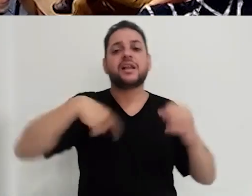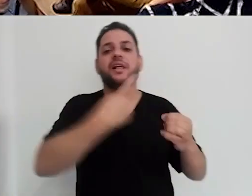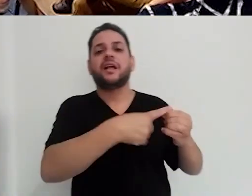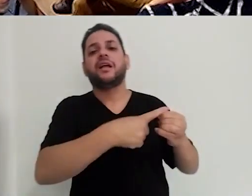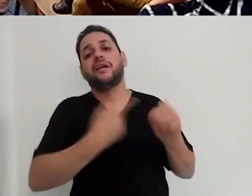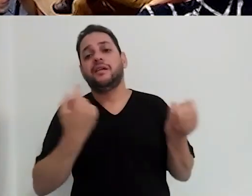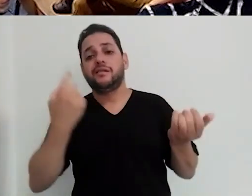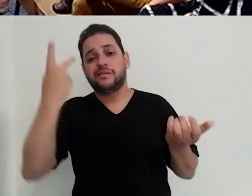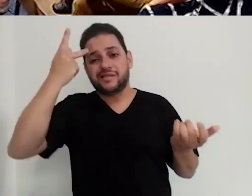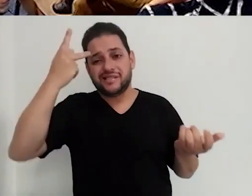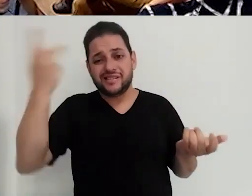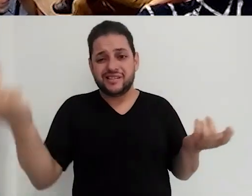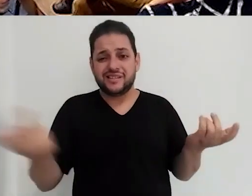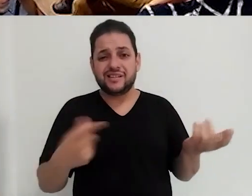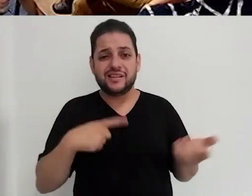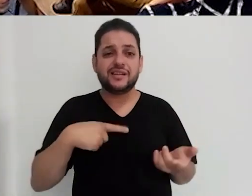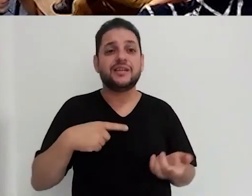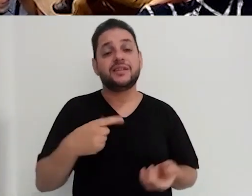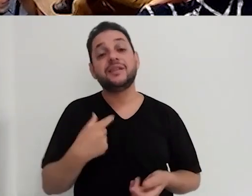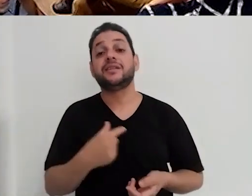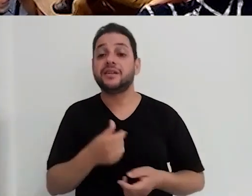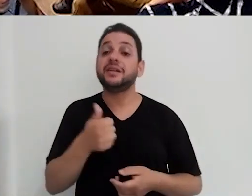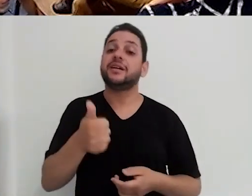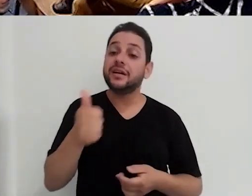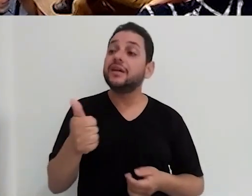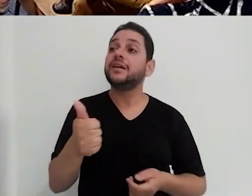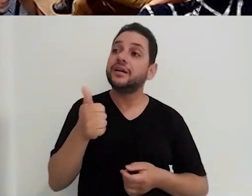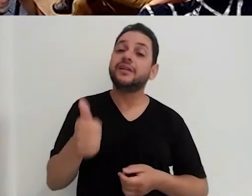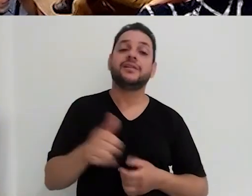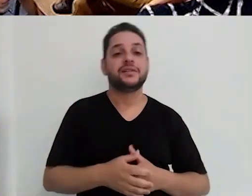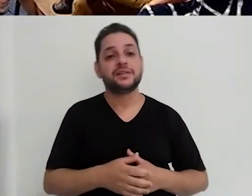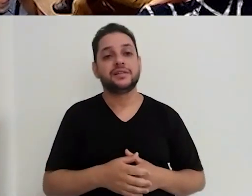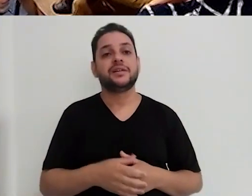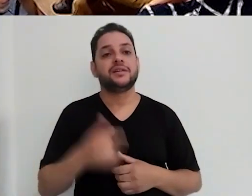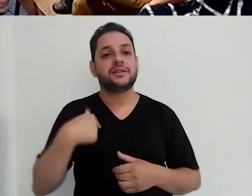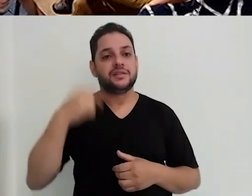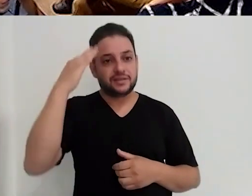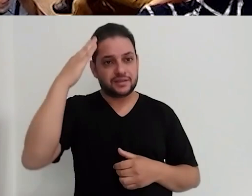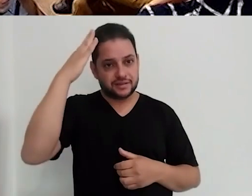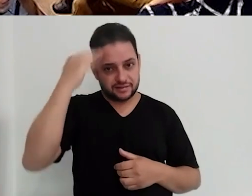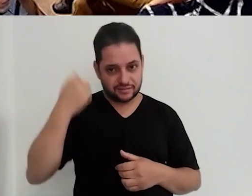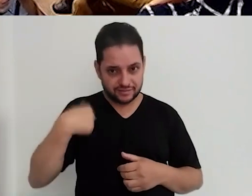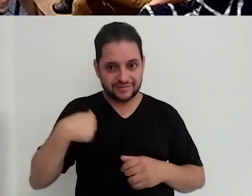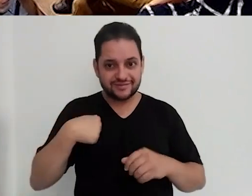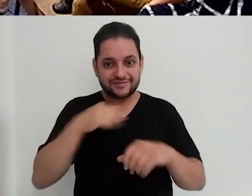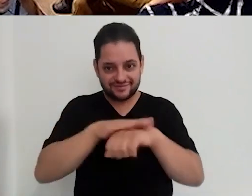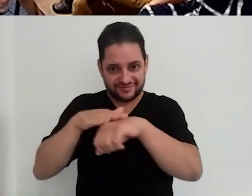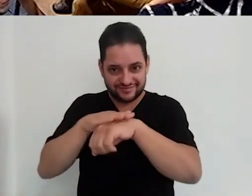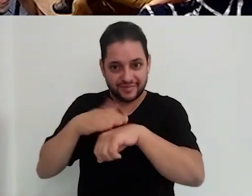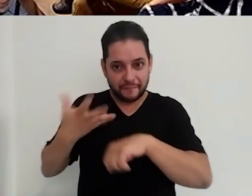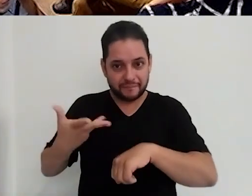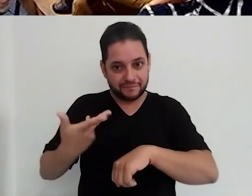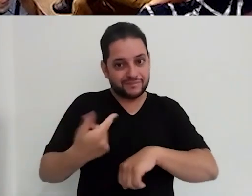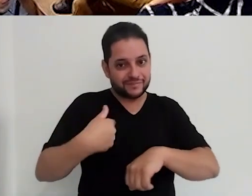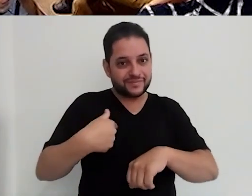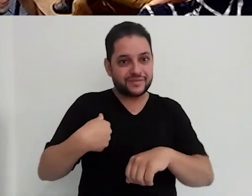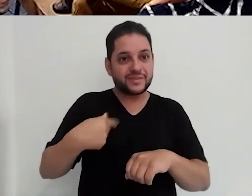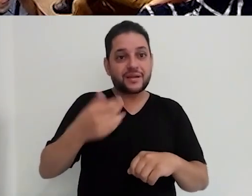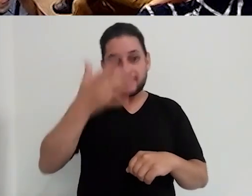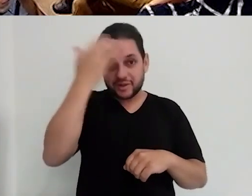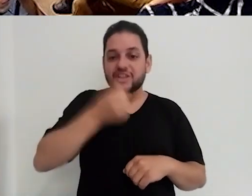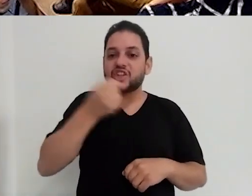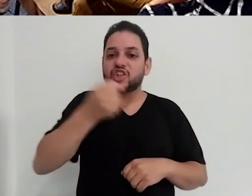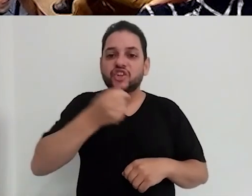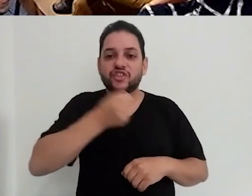ele sabia a gente, aham. Mas eu sei fazer conversa, sabe? É uma vantagem de uma pessoa que entrevista, especialmente se você